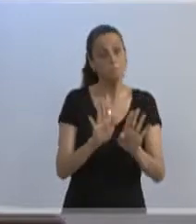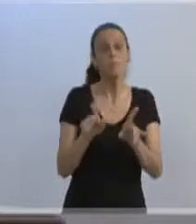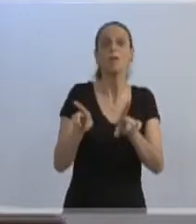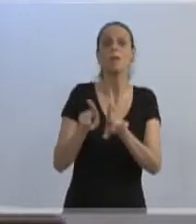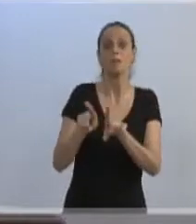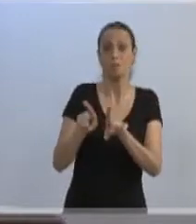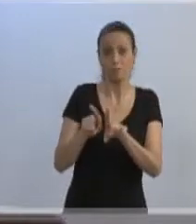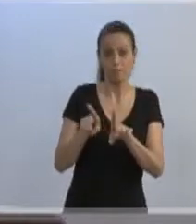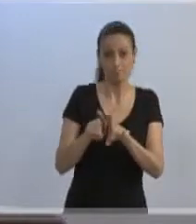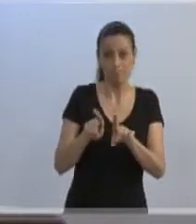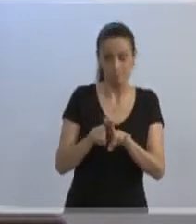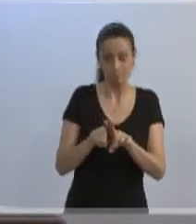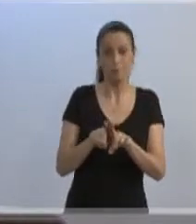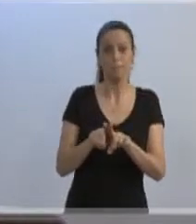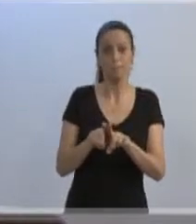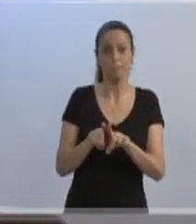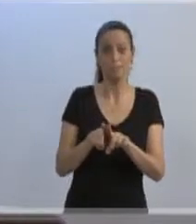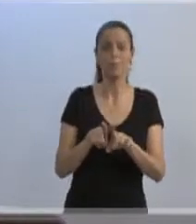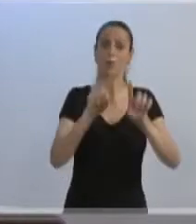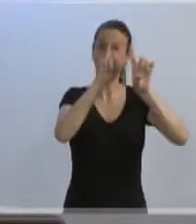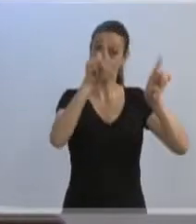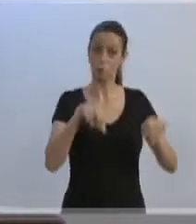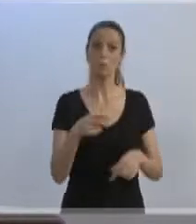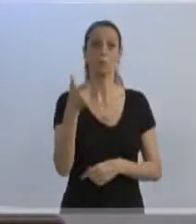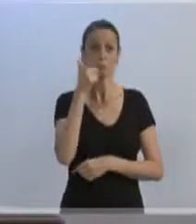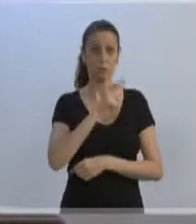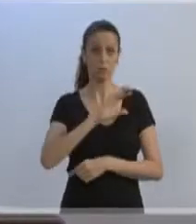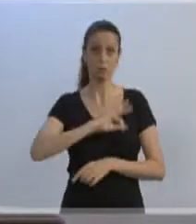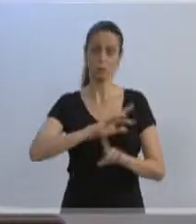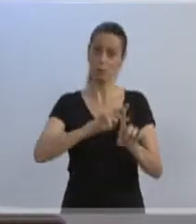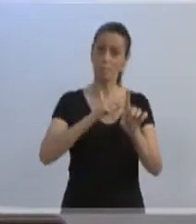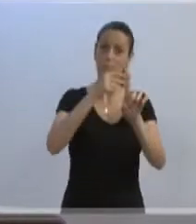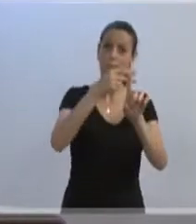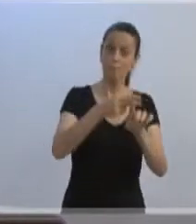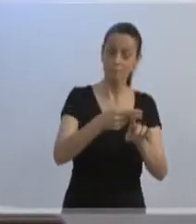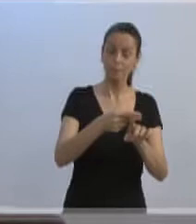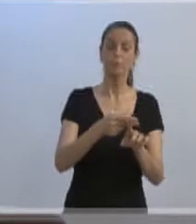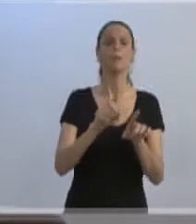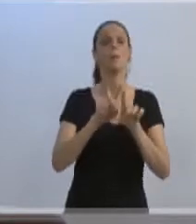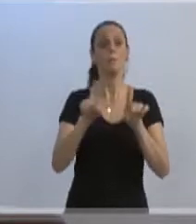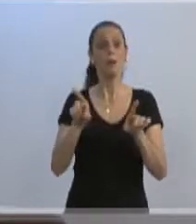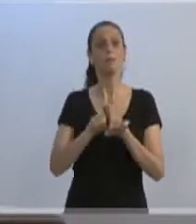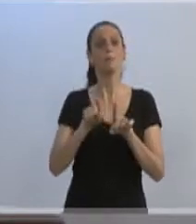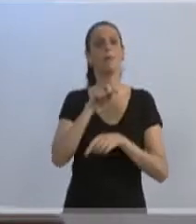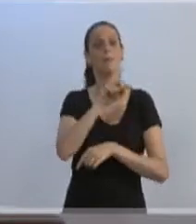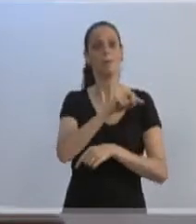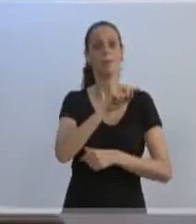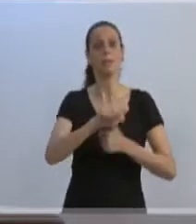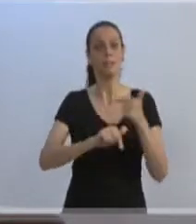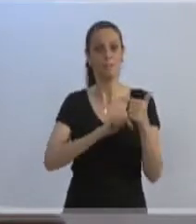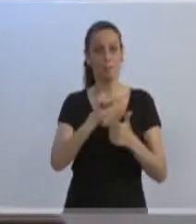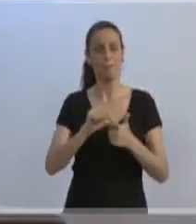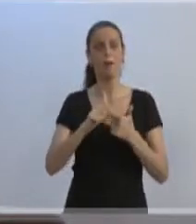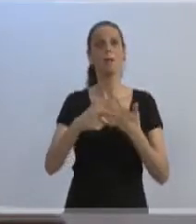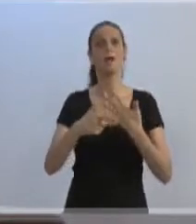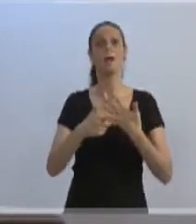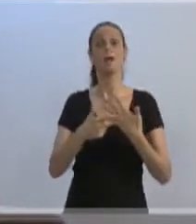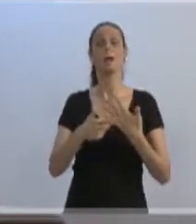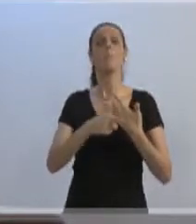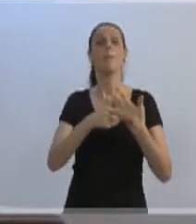que é não é só para que o que o funcionário tenha algo a mais na sua conta mas pra que ele desempenhe um papel mais